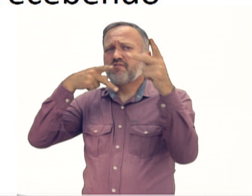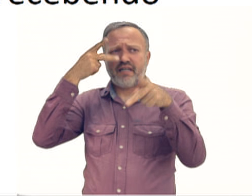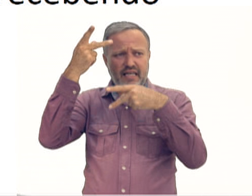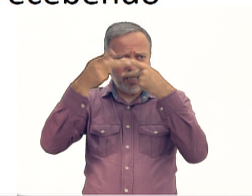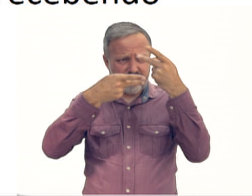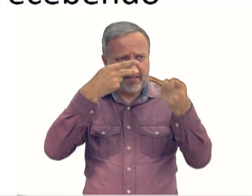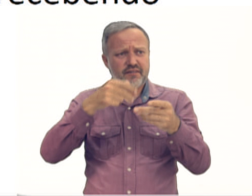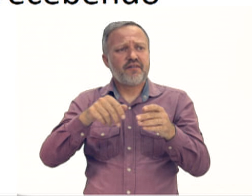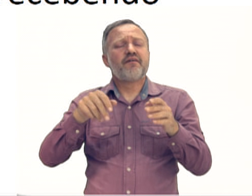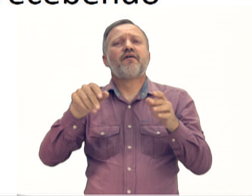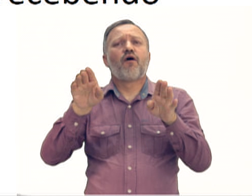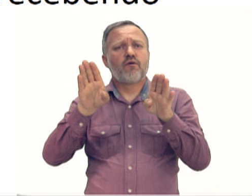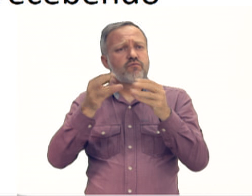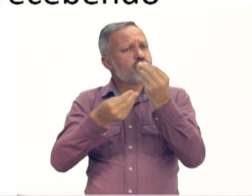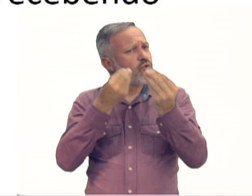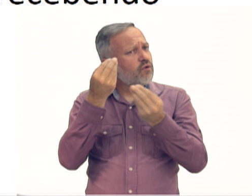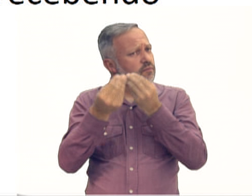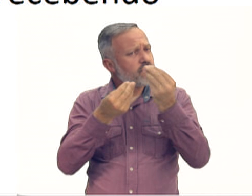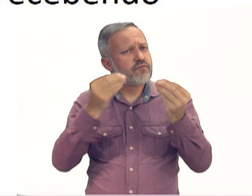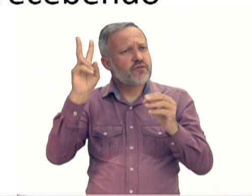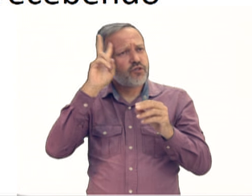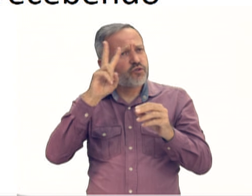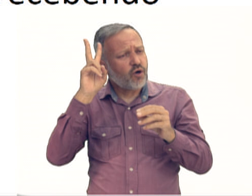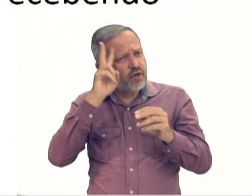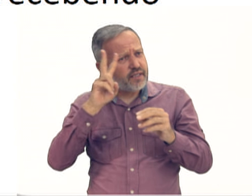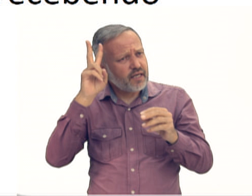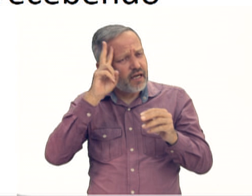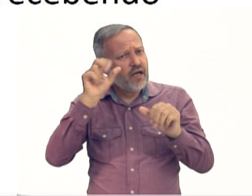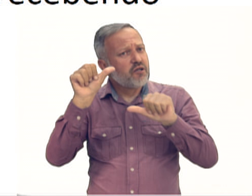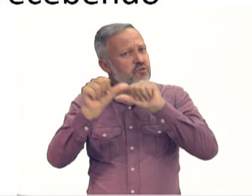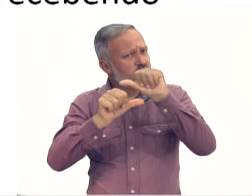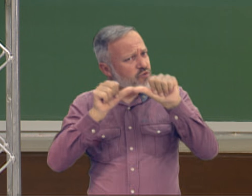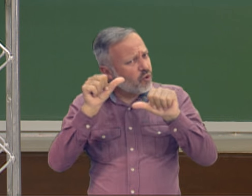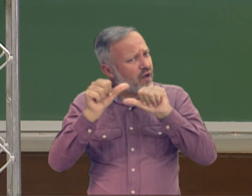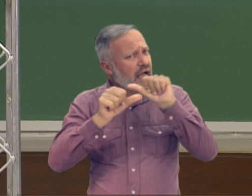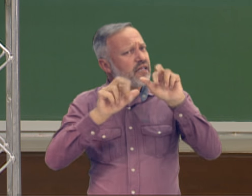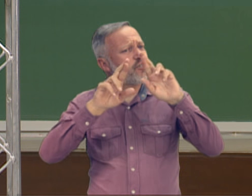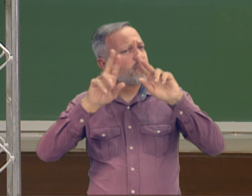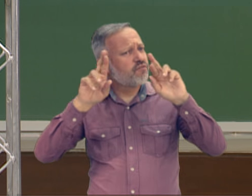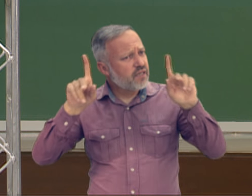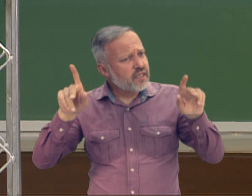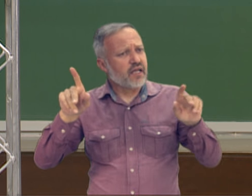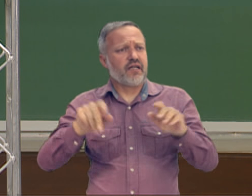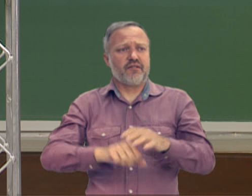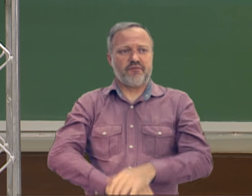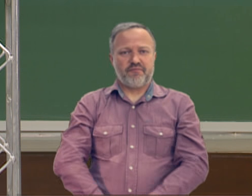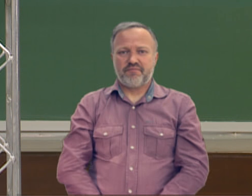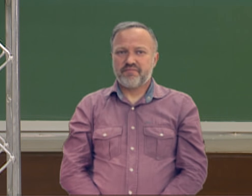distorcidas ou exageradas recebendo um ar fantástico e fruto de narrativas orais.